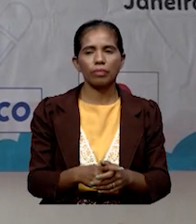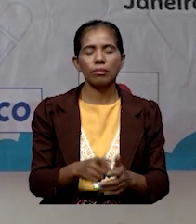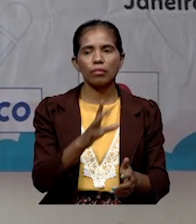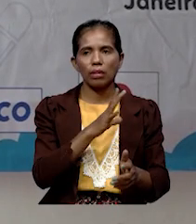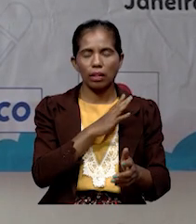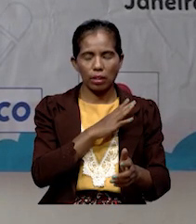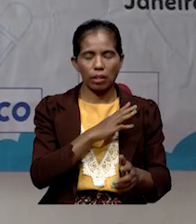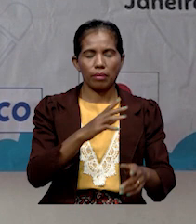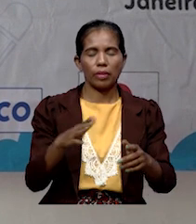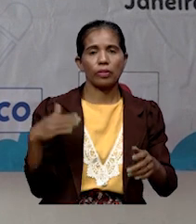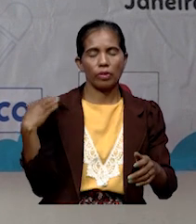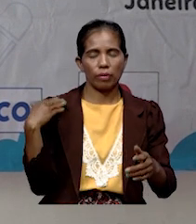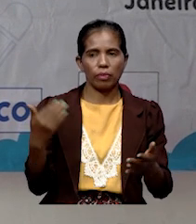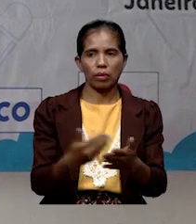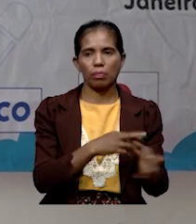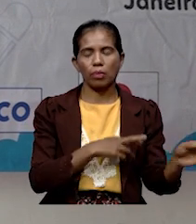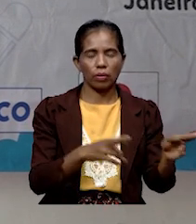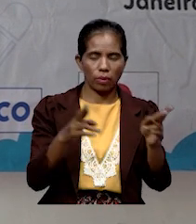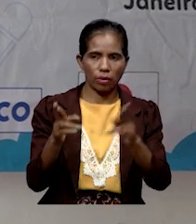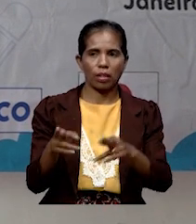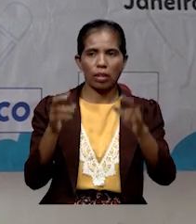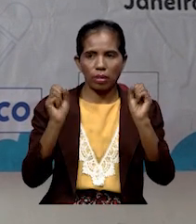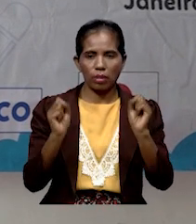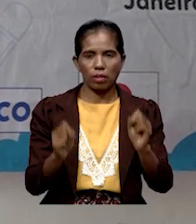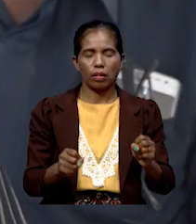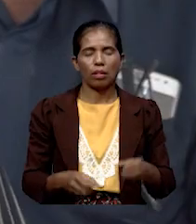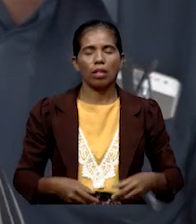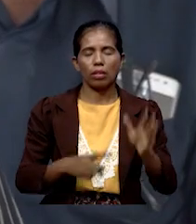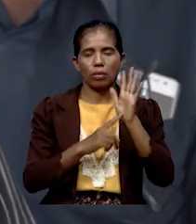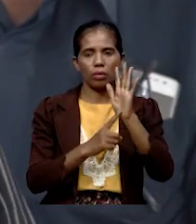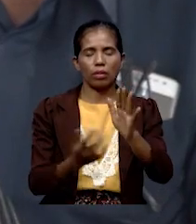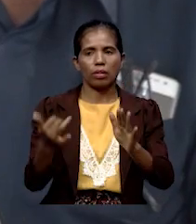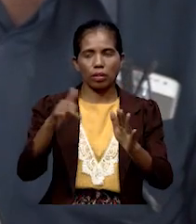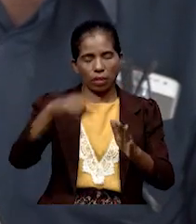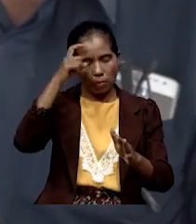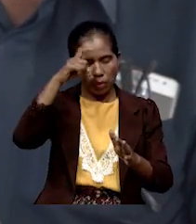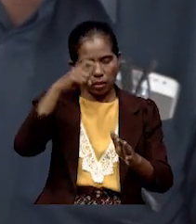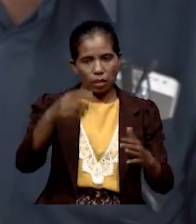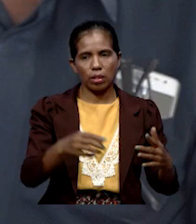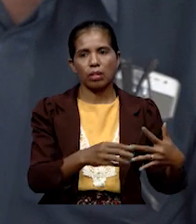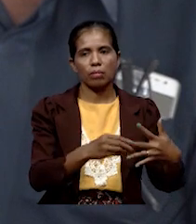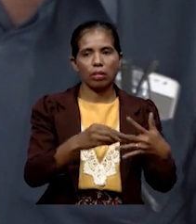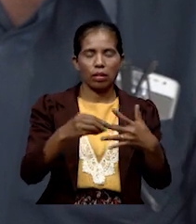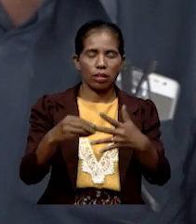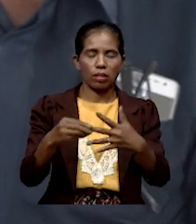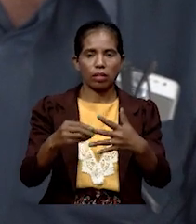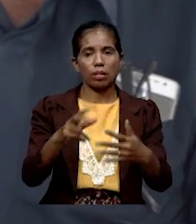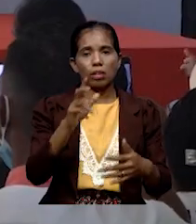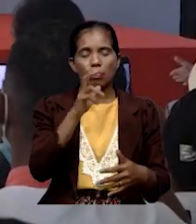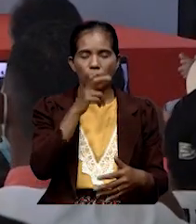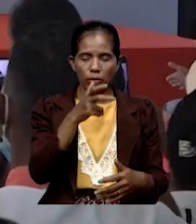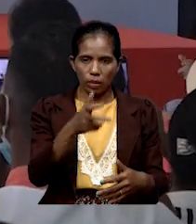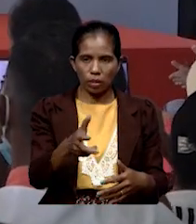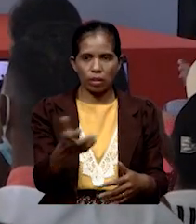geração Fonsira, pronto ona calai a tubele diversifica sira niamatene cliuliu e a língua portuguesa ba